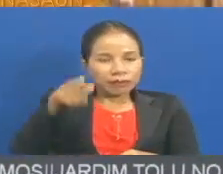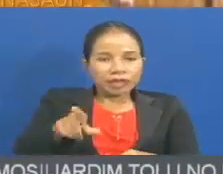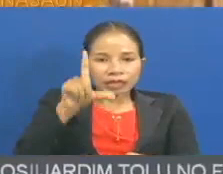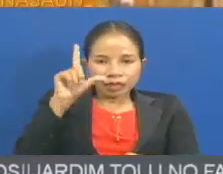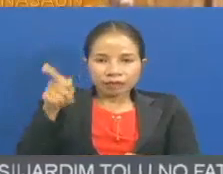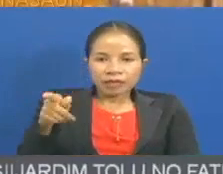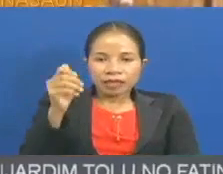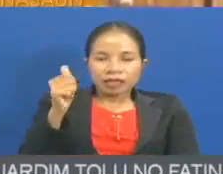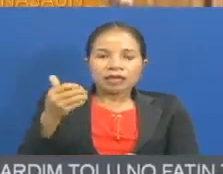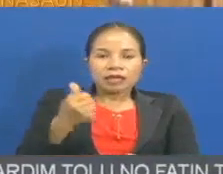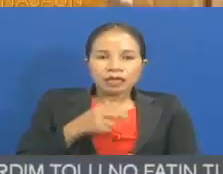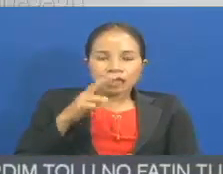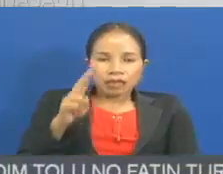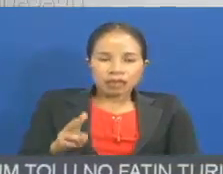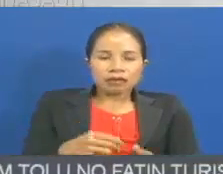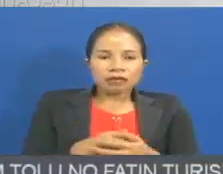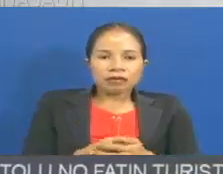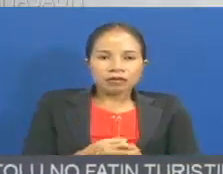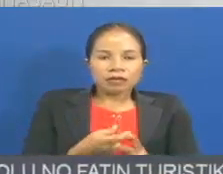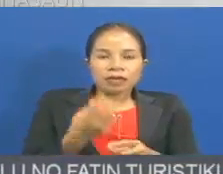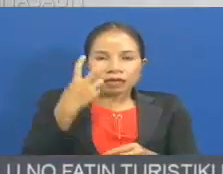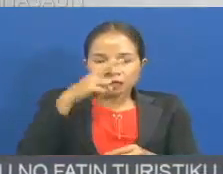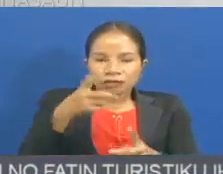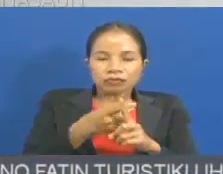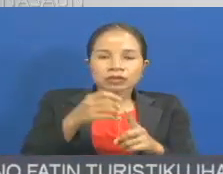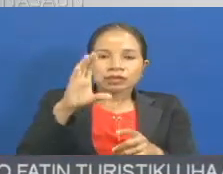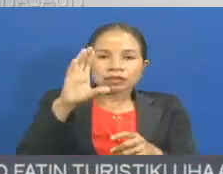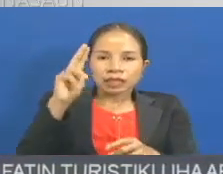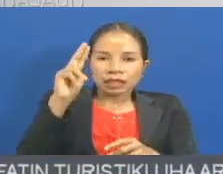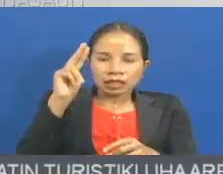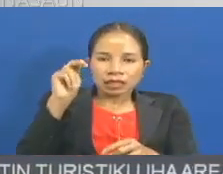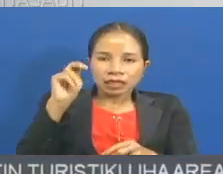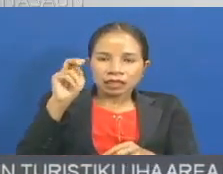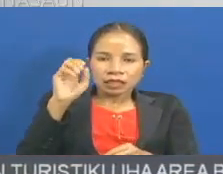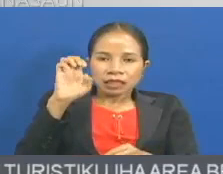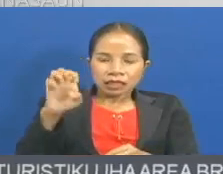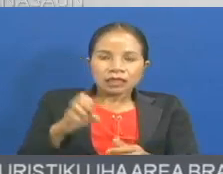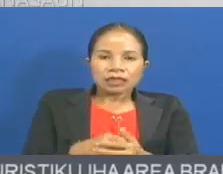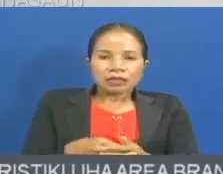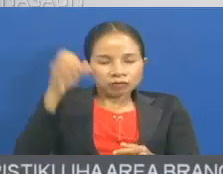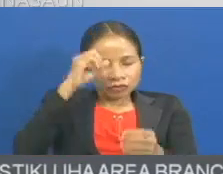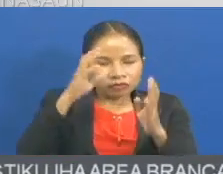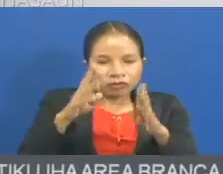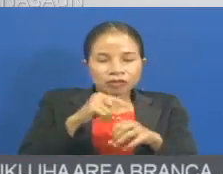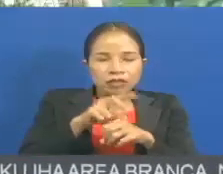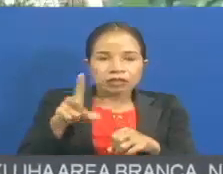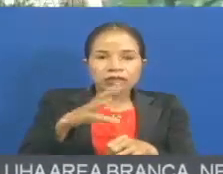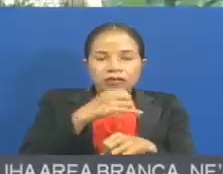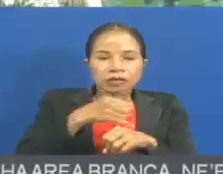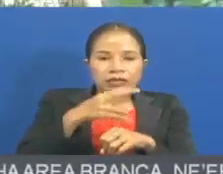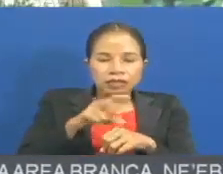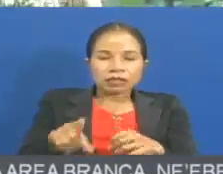a Marusa supervisiona Husi órgão eleitoral no retan observação Husi observador nacional internacional no